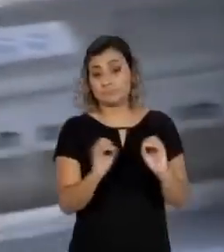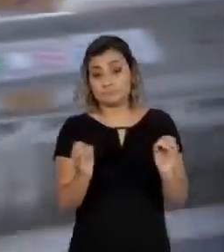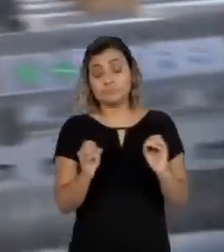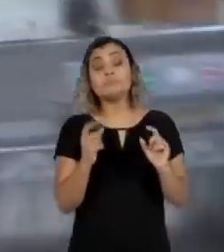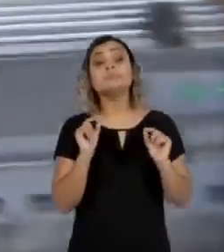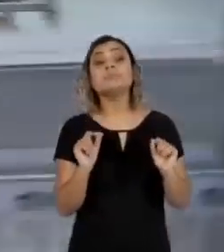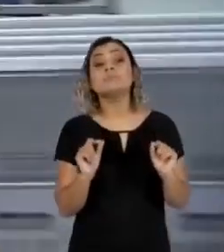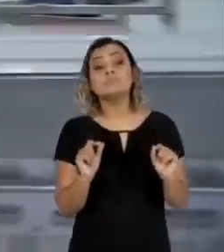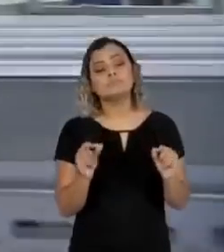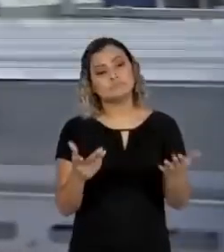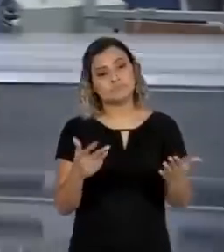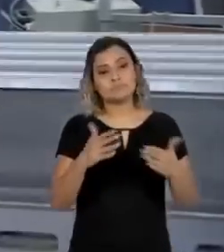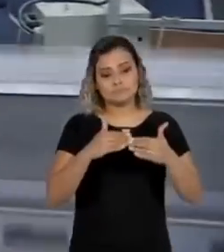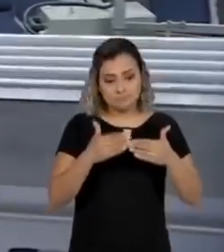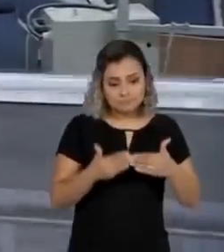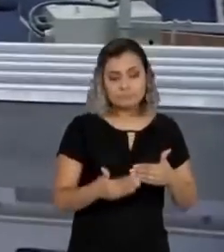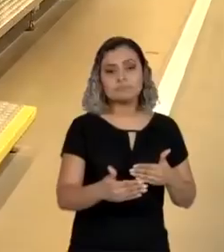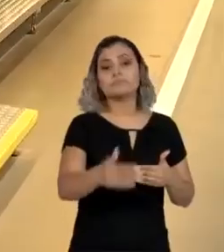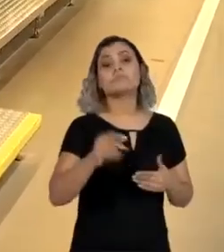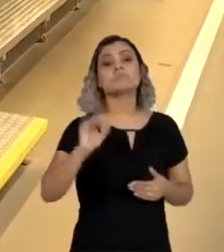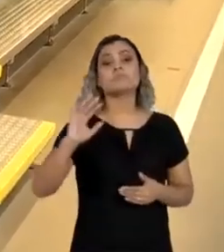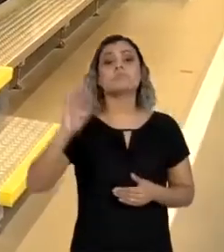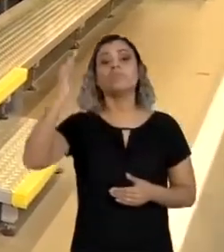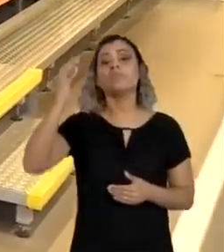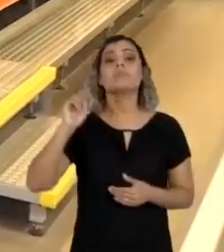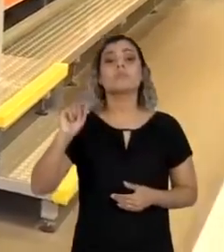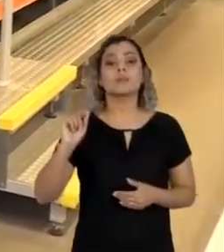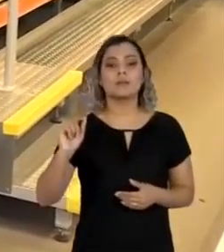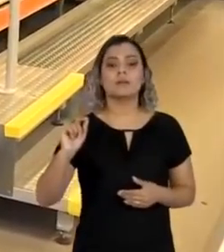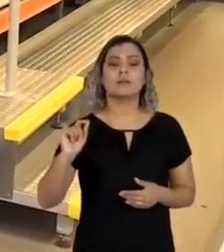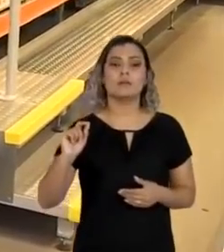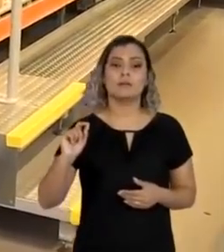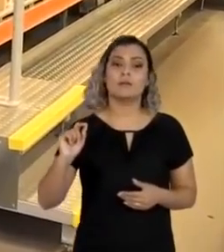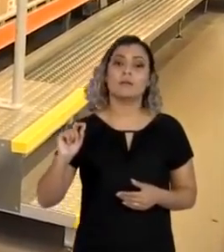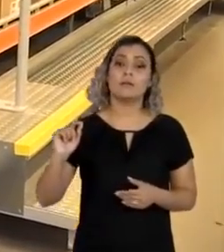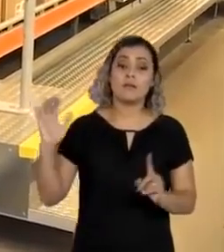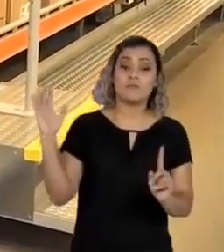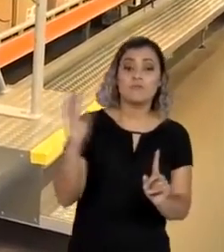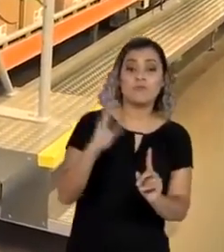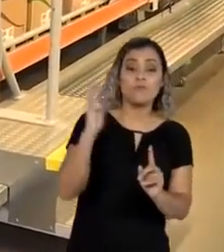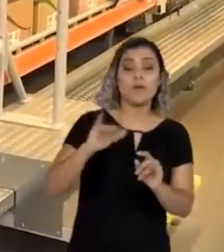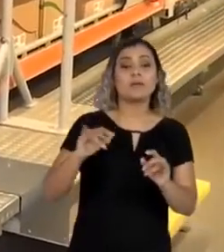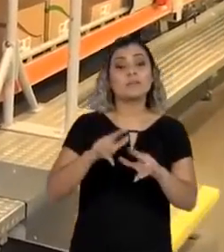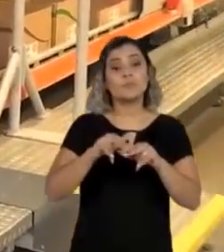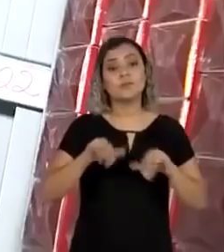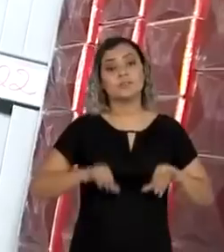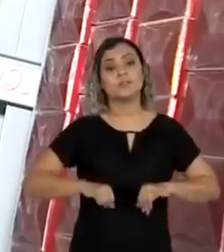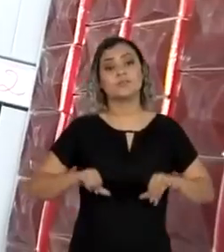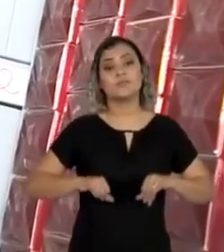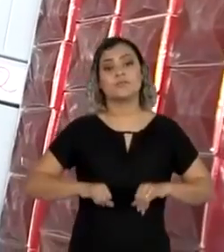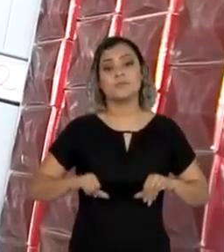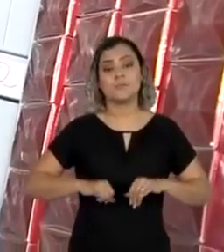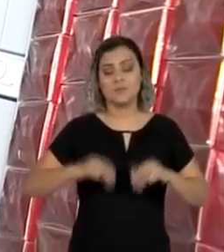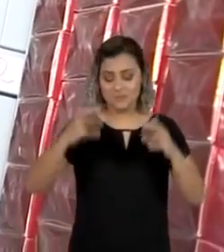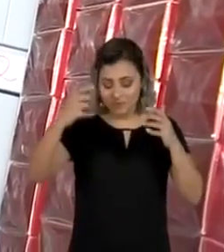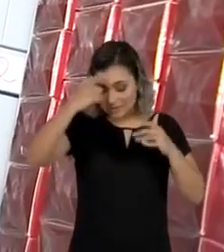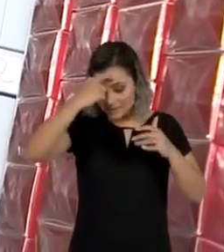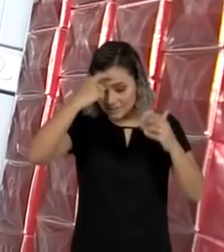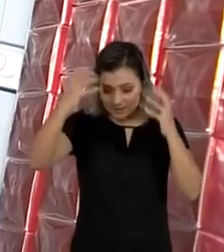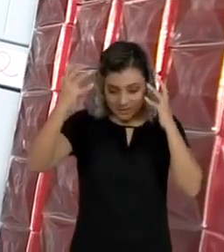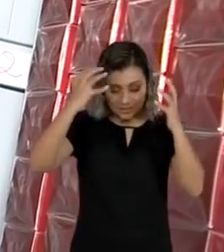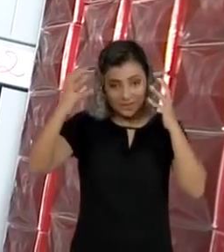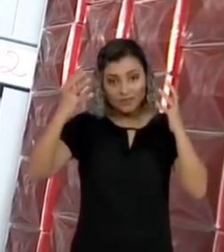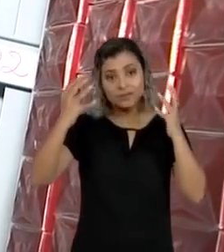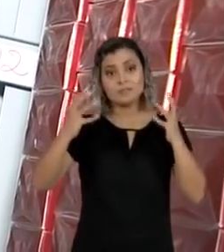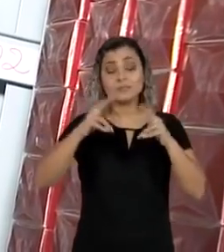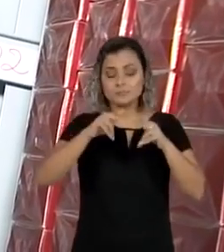vamos dizer assim, larga escala, acaba produzindo efeitos sobre o sofrimento e a saúde mental do trabalhador, né?